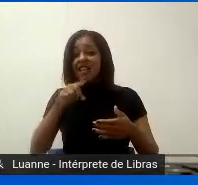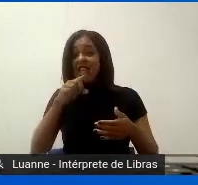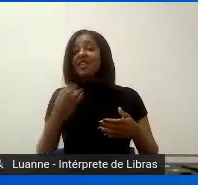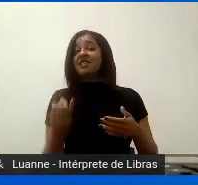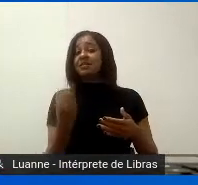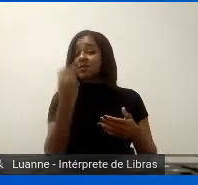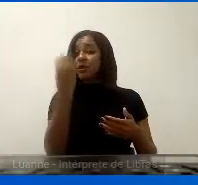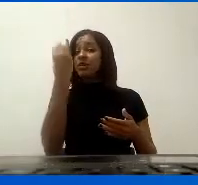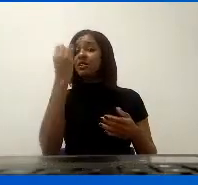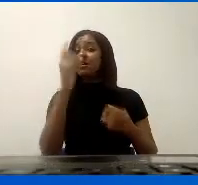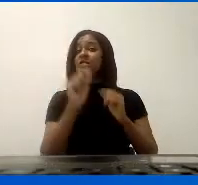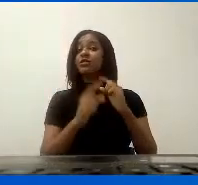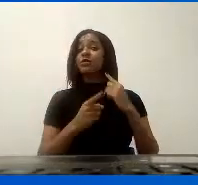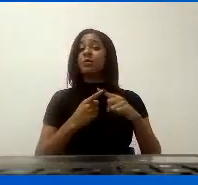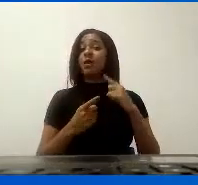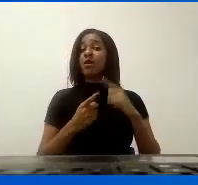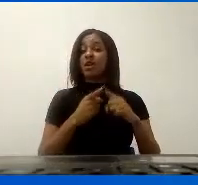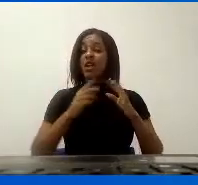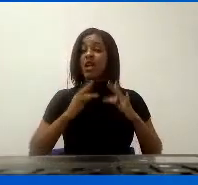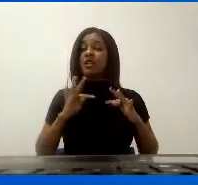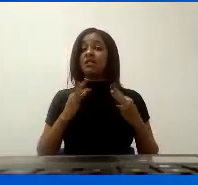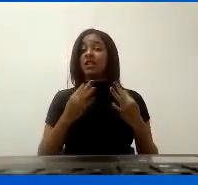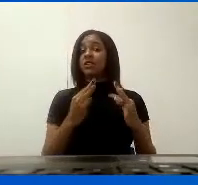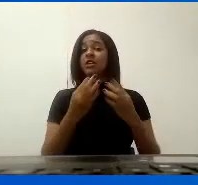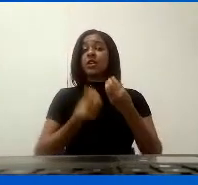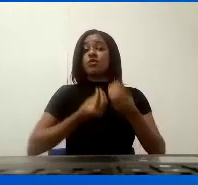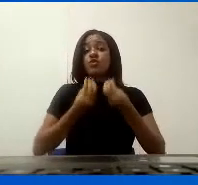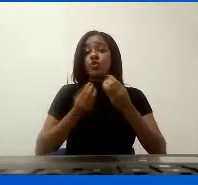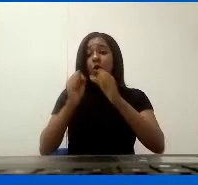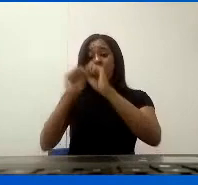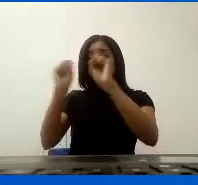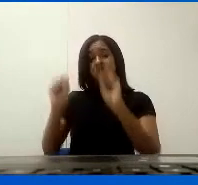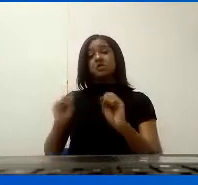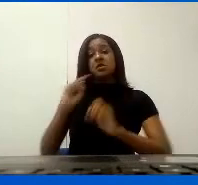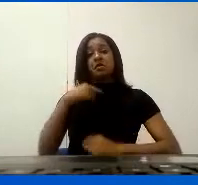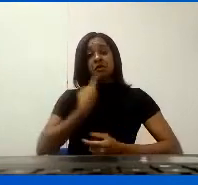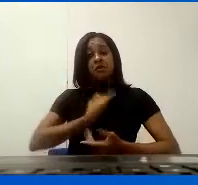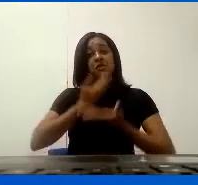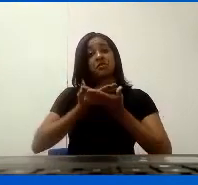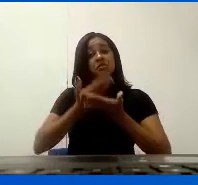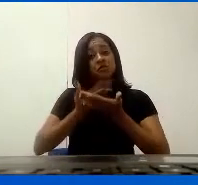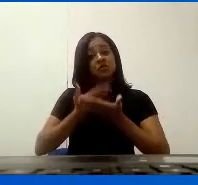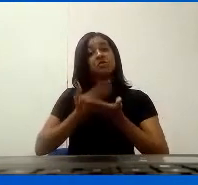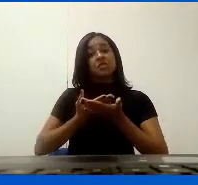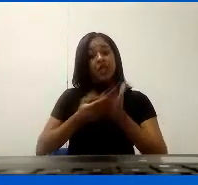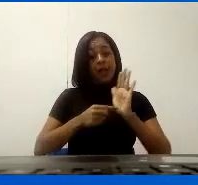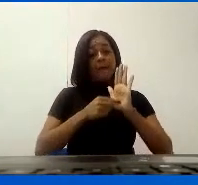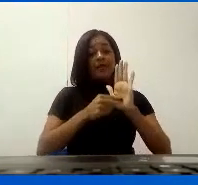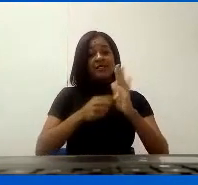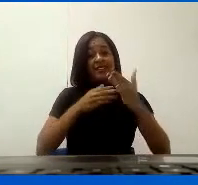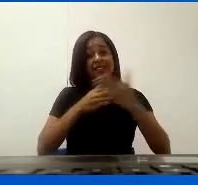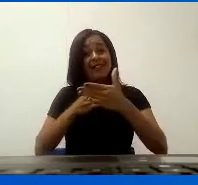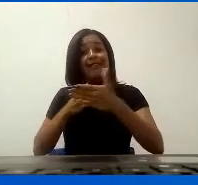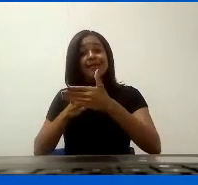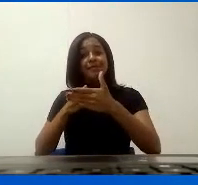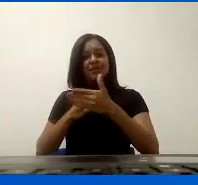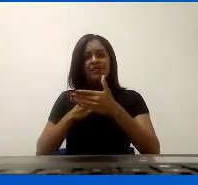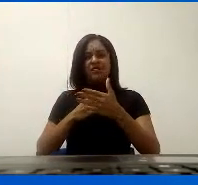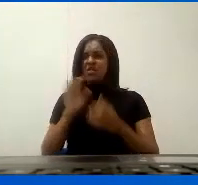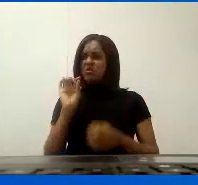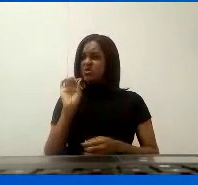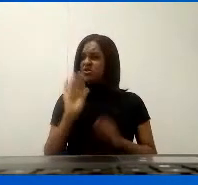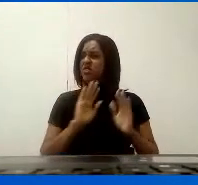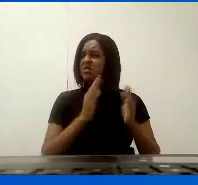logicamente a tecnologia é como um sistema aqui que a gente está estudando ela apresenta limites e não só a tecnologia né